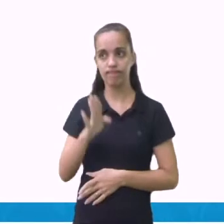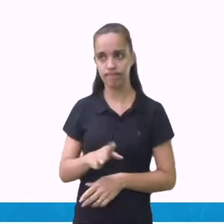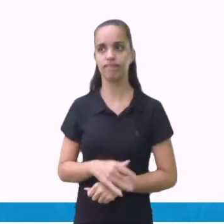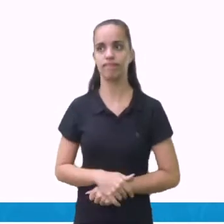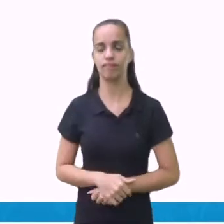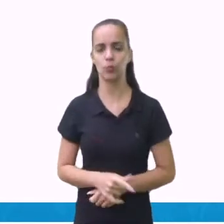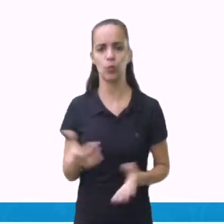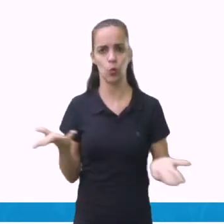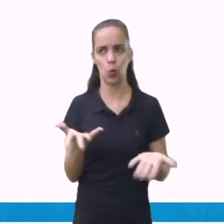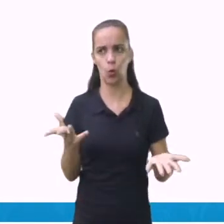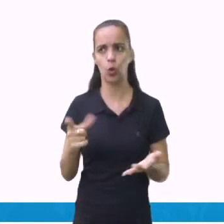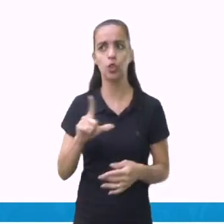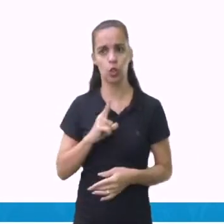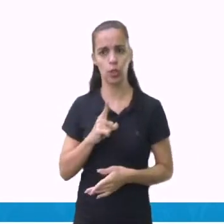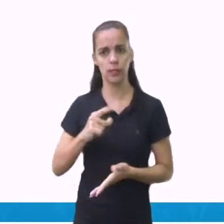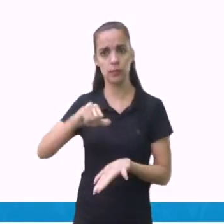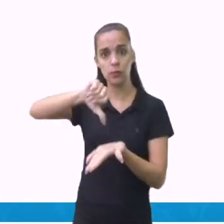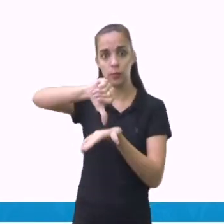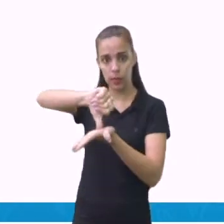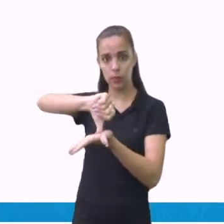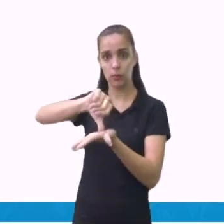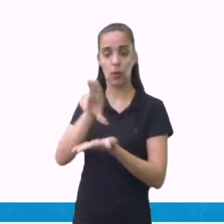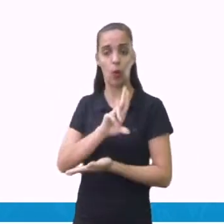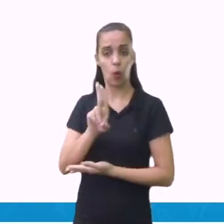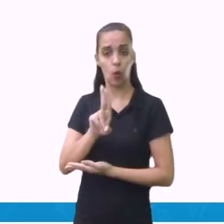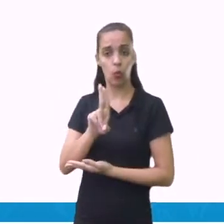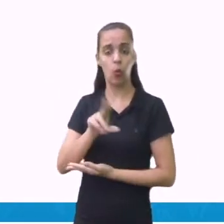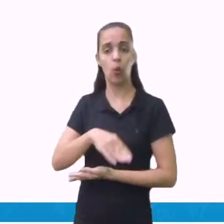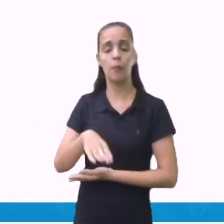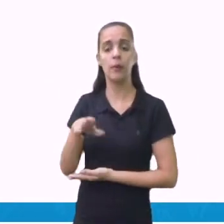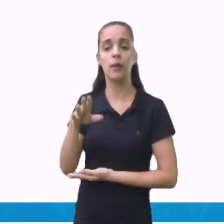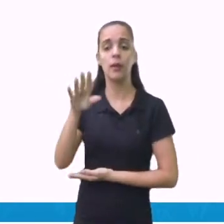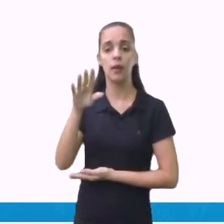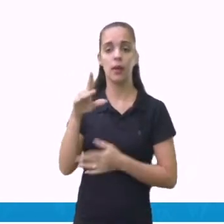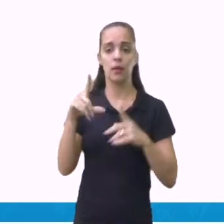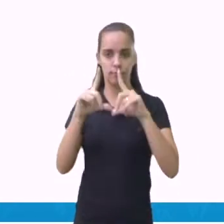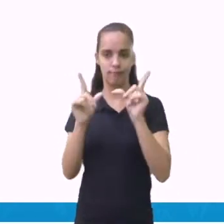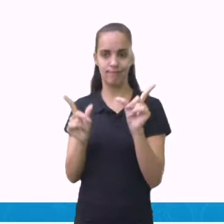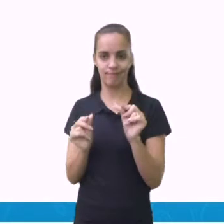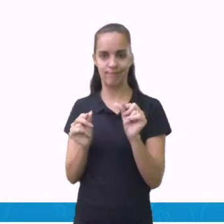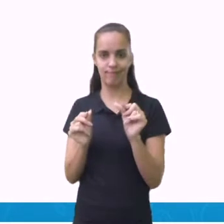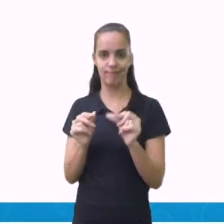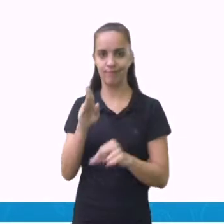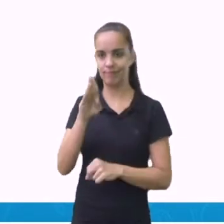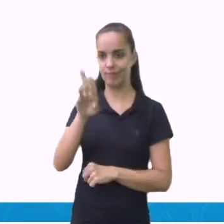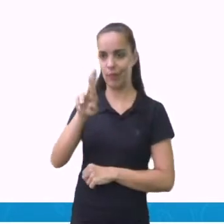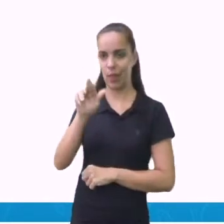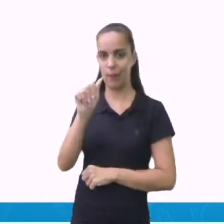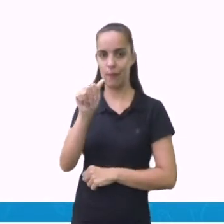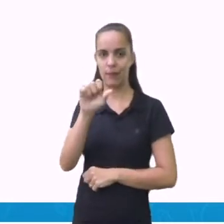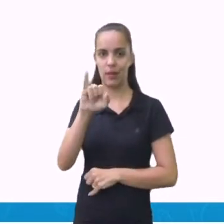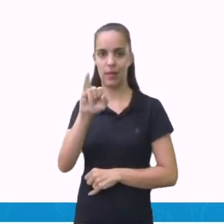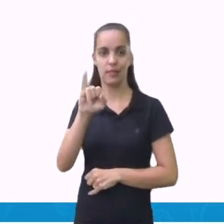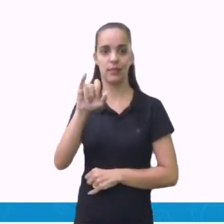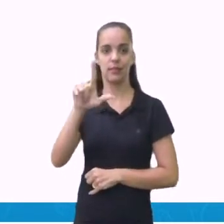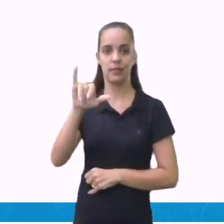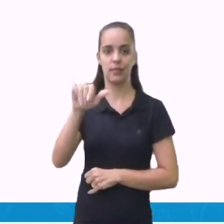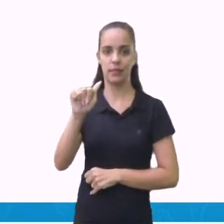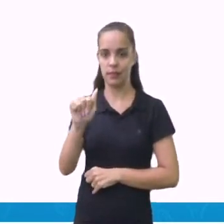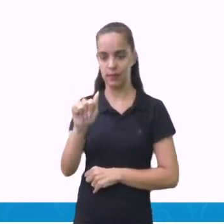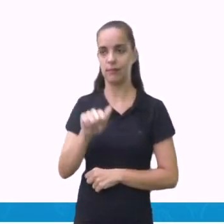uma capital chamada de Brasília e nela está concentrados os 3 poderes principais,